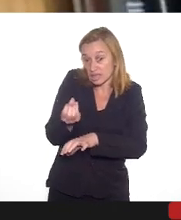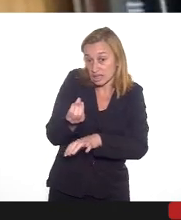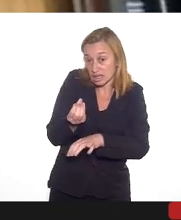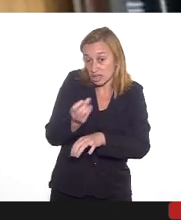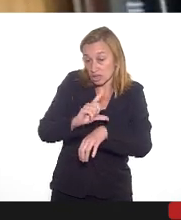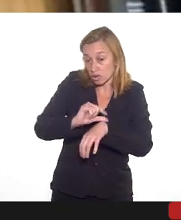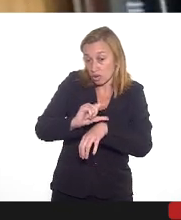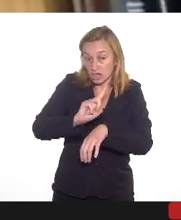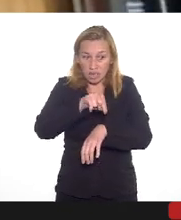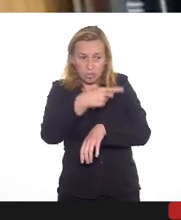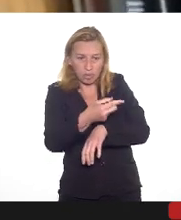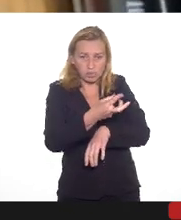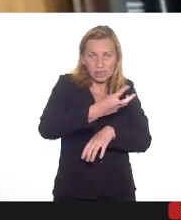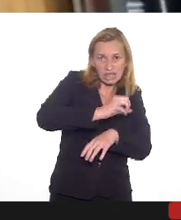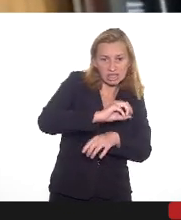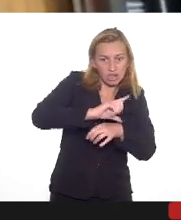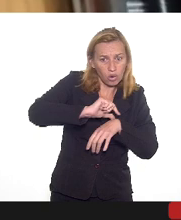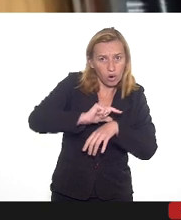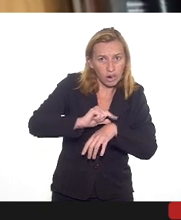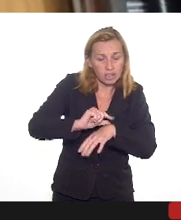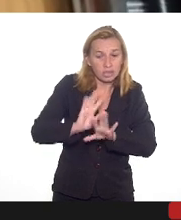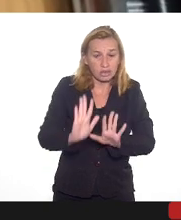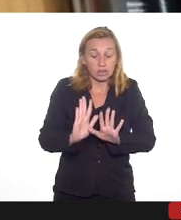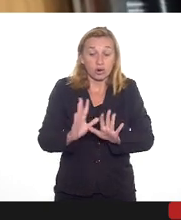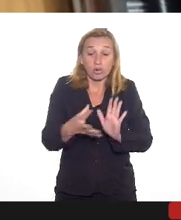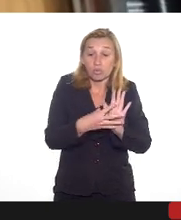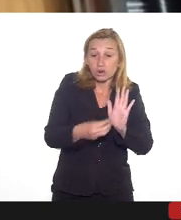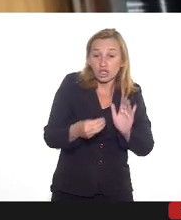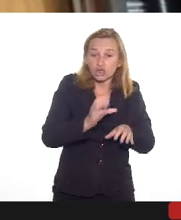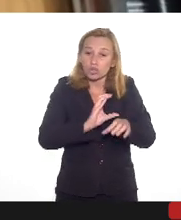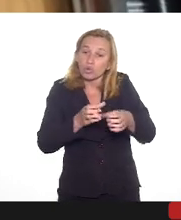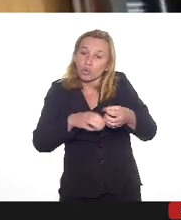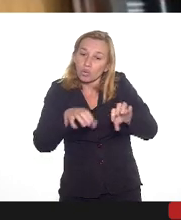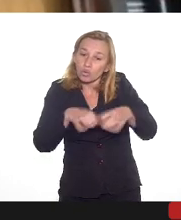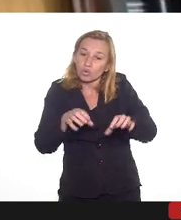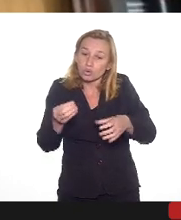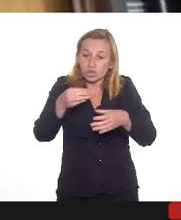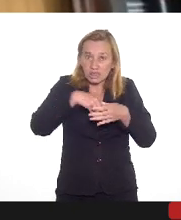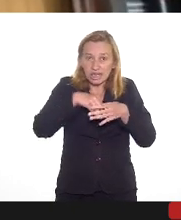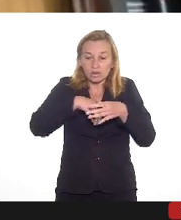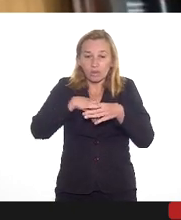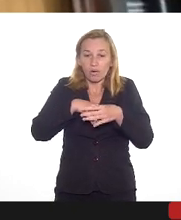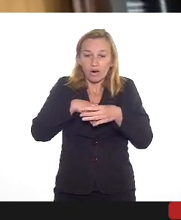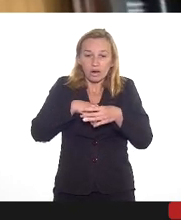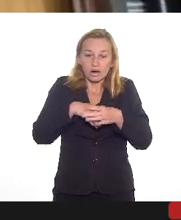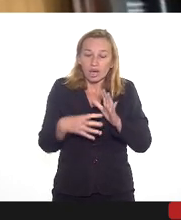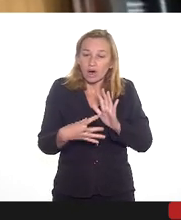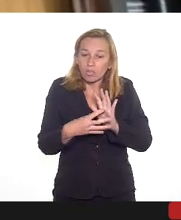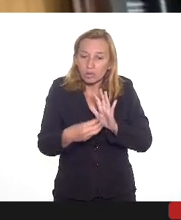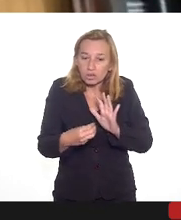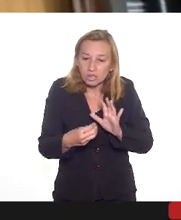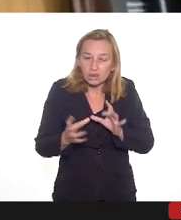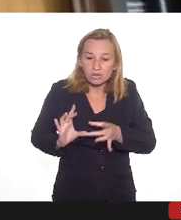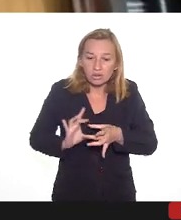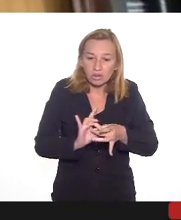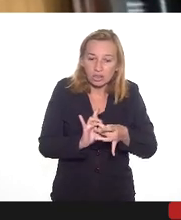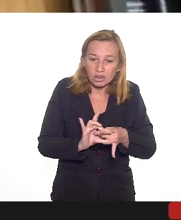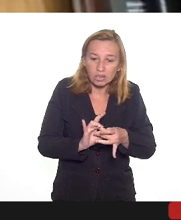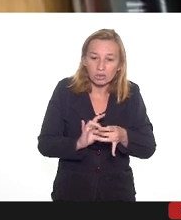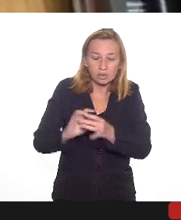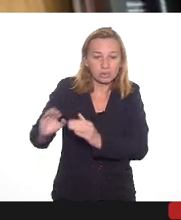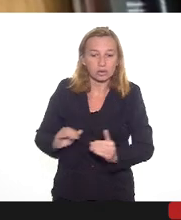para 30 horas. Então, por exemplo, o modelo de concursos internos é um modelo que tem, inclusive, súmula vinculante do